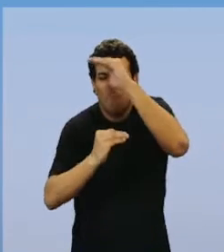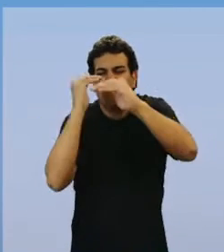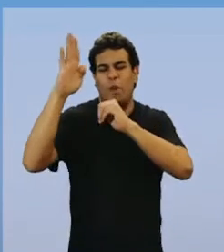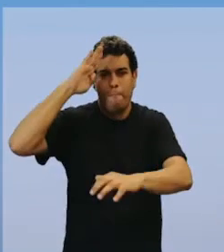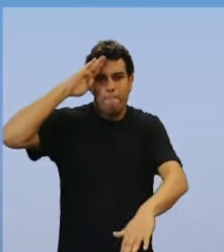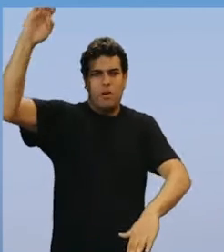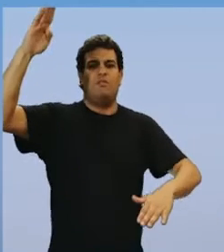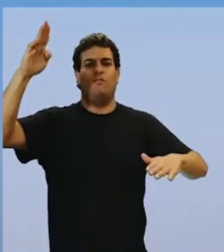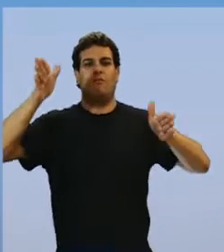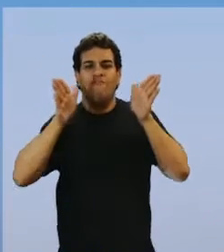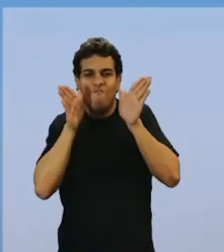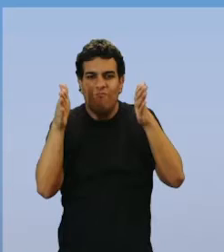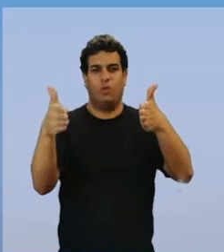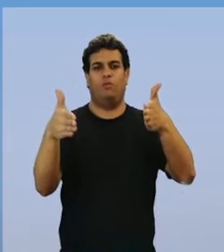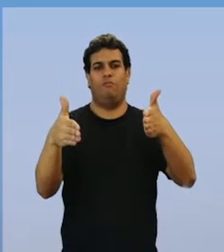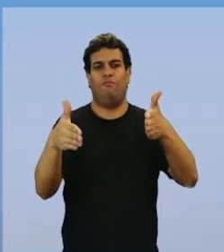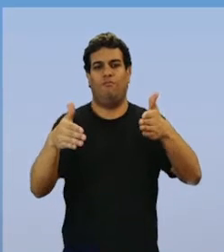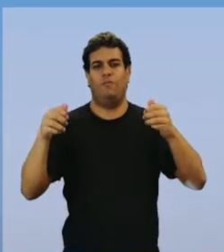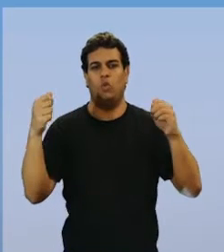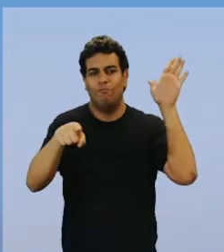que é a defesa da sociedade.